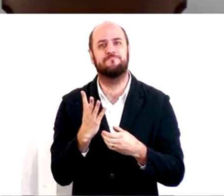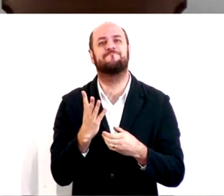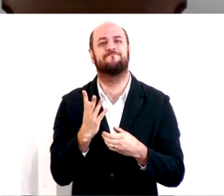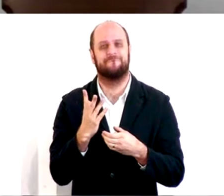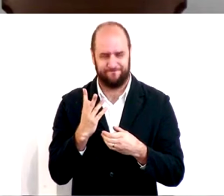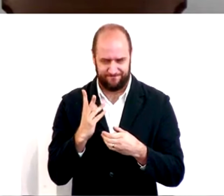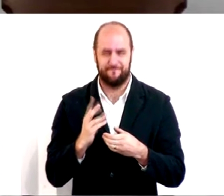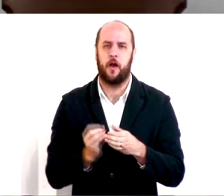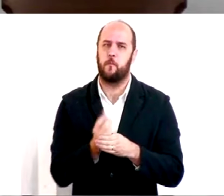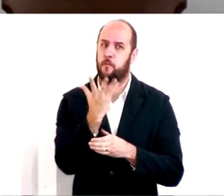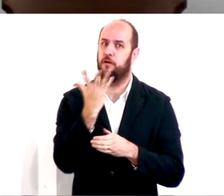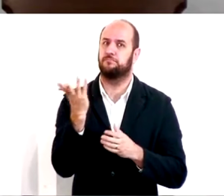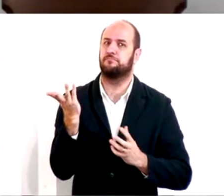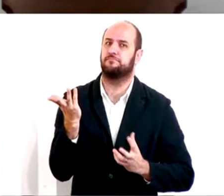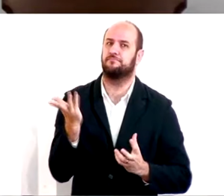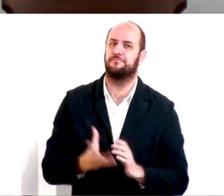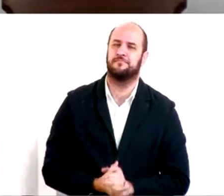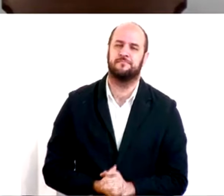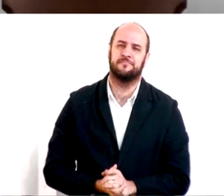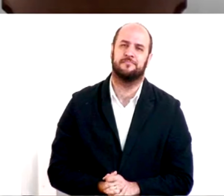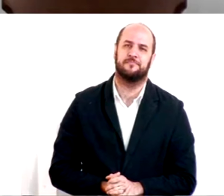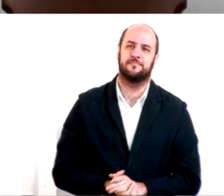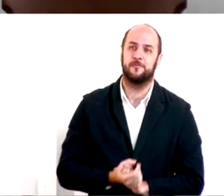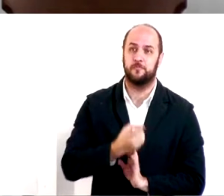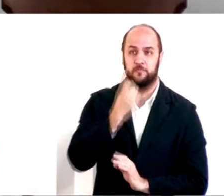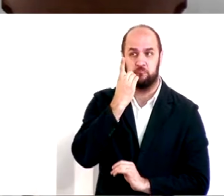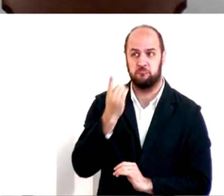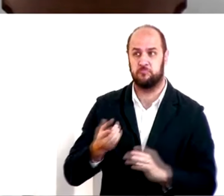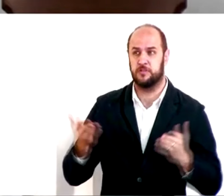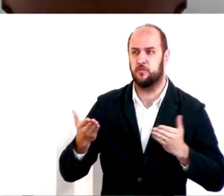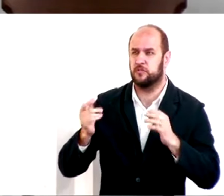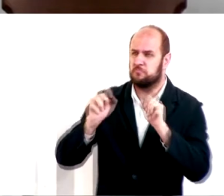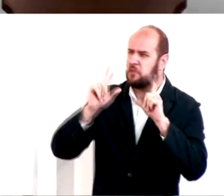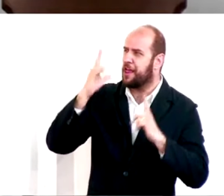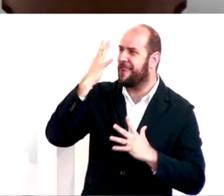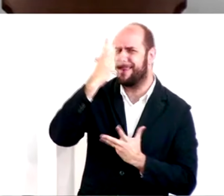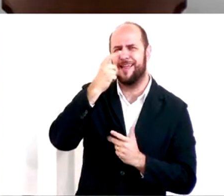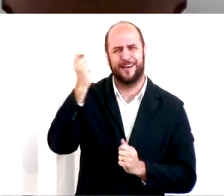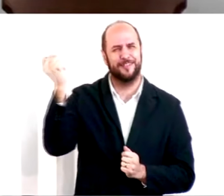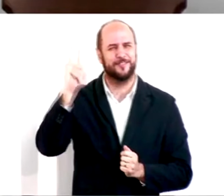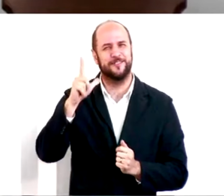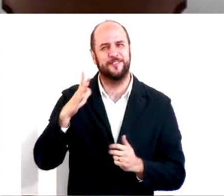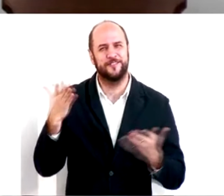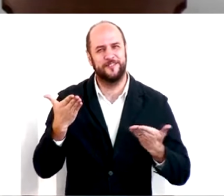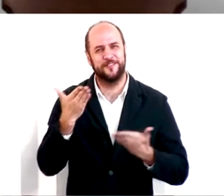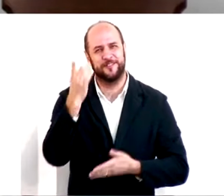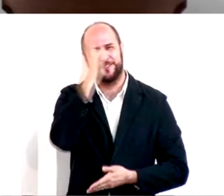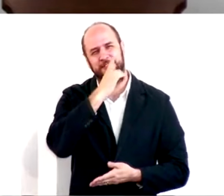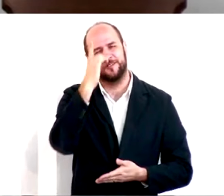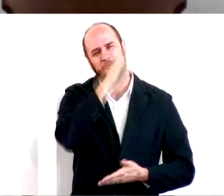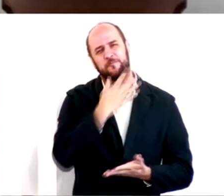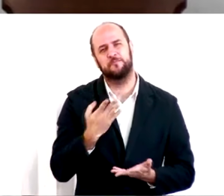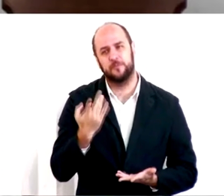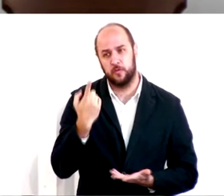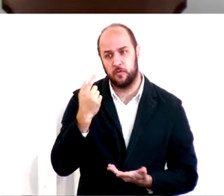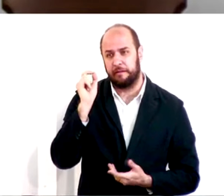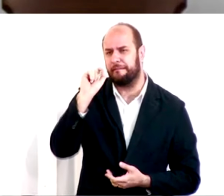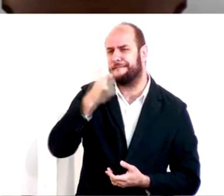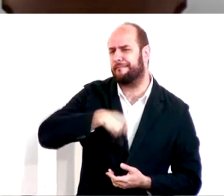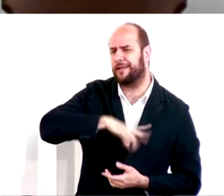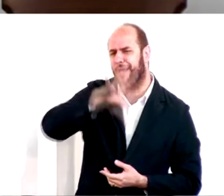aparece. É por isso que num dia como este, numa manhã linda como esta de domingo, o que nós podemos aprender